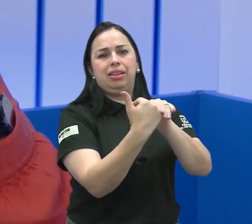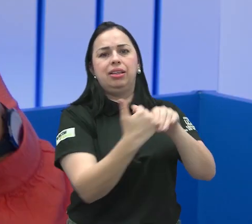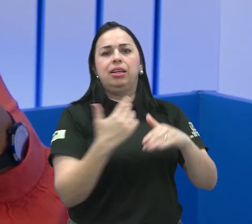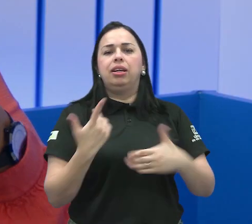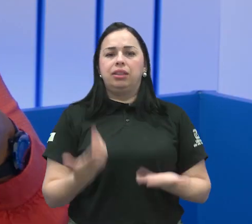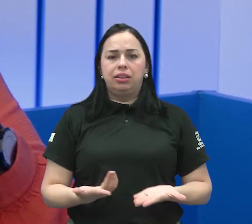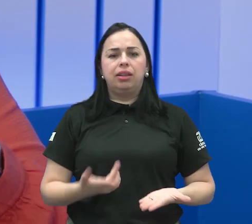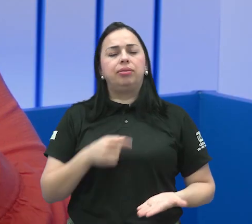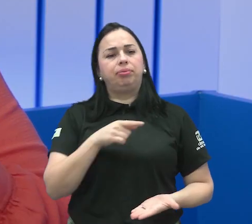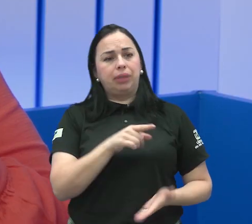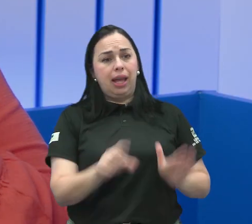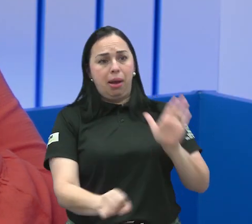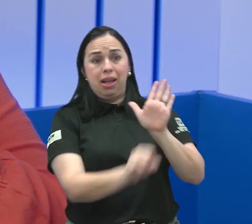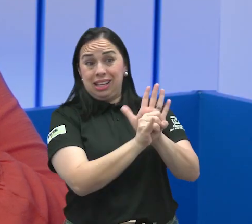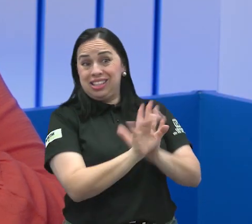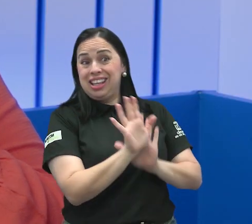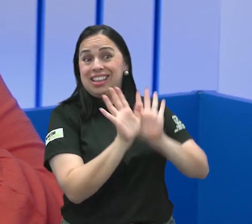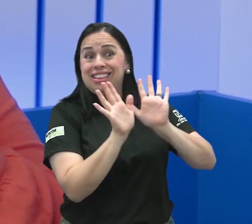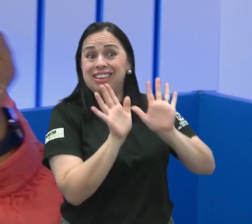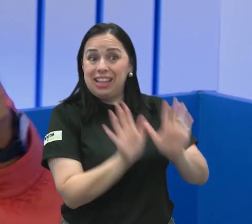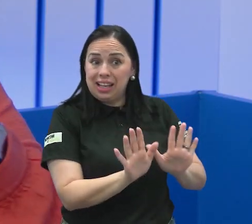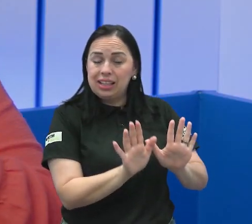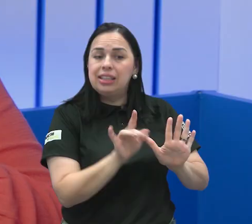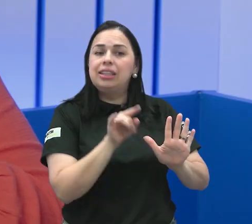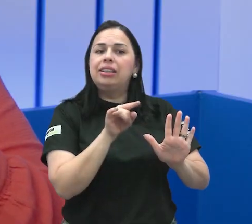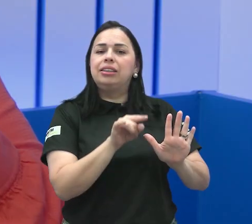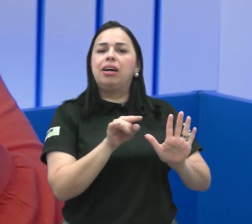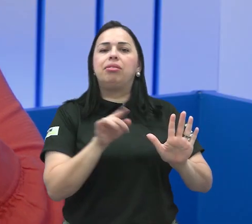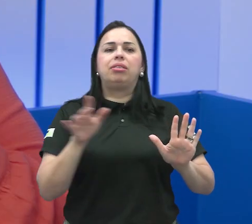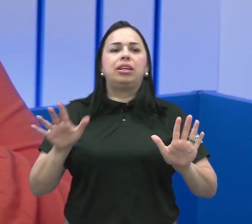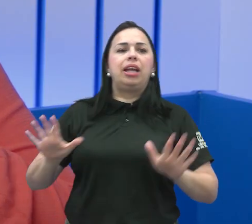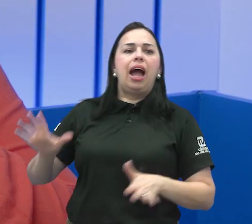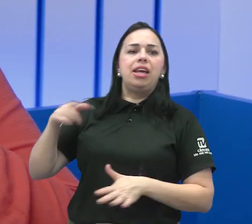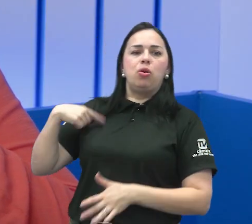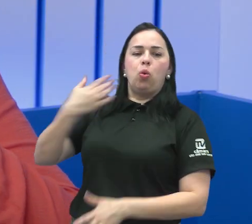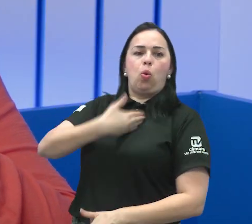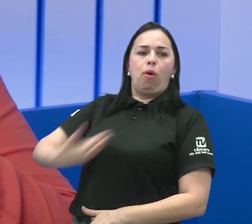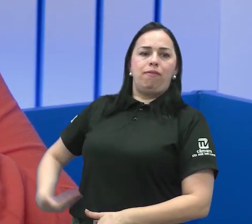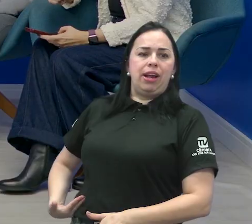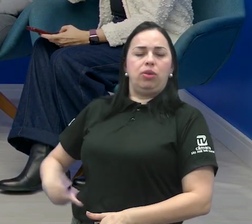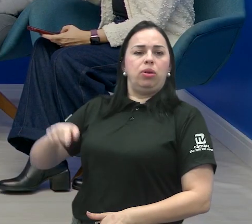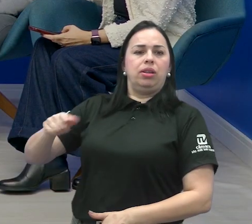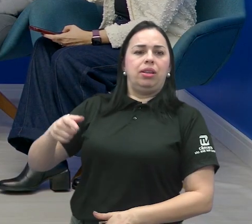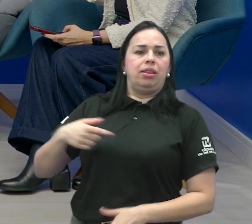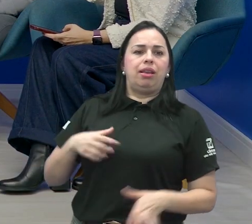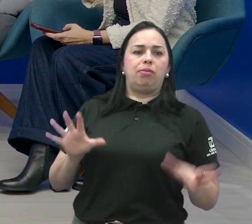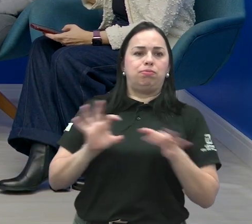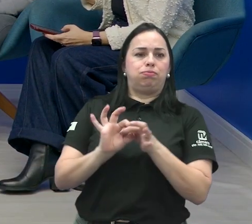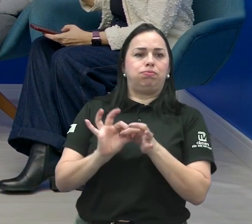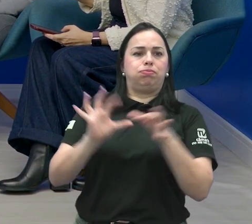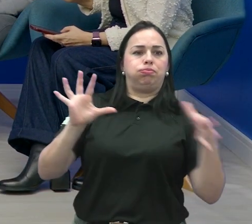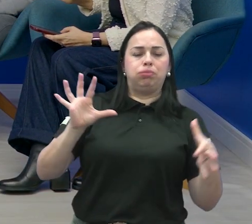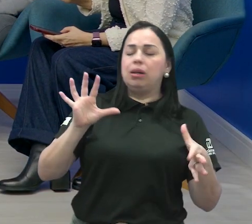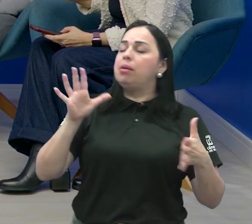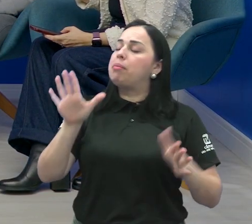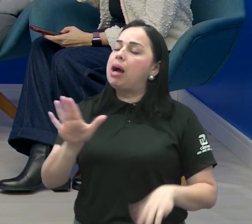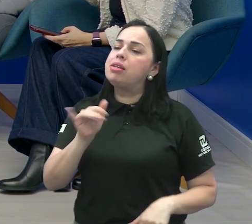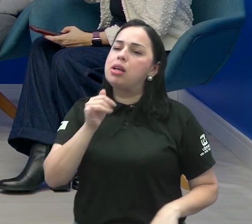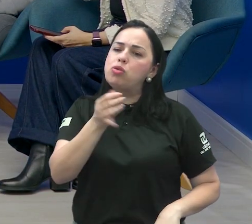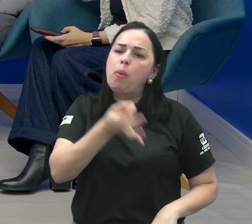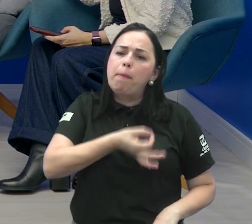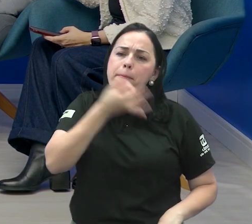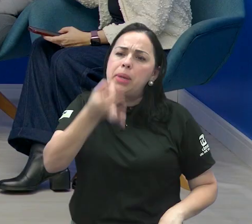um fazer que é muito próprio, né? E que independe desse outro. Professora, de que forma, na sua opinião,